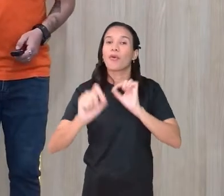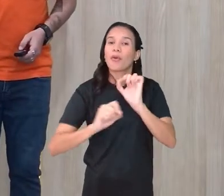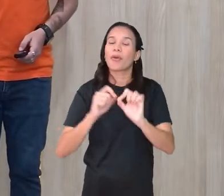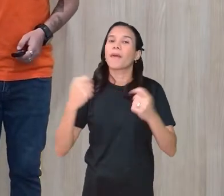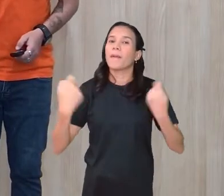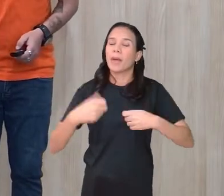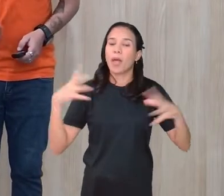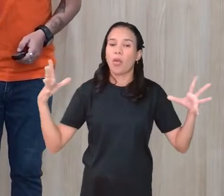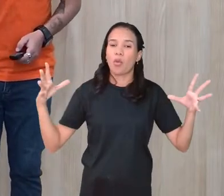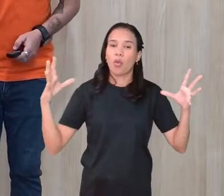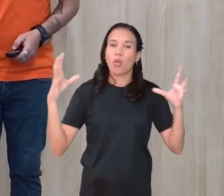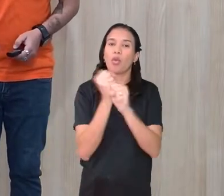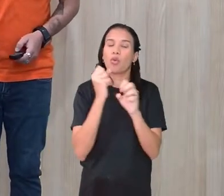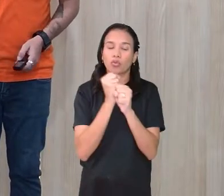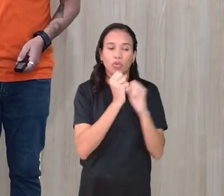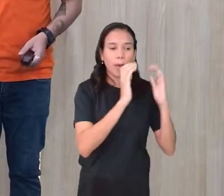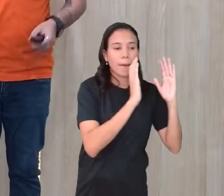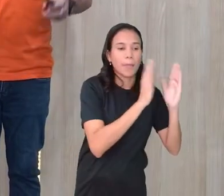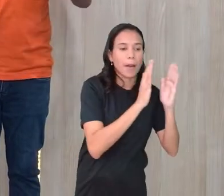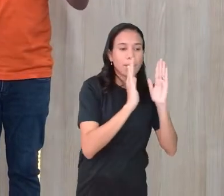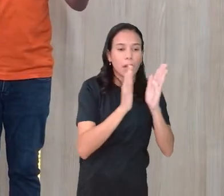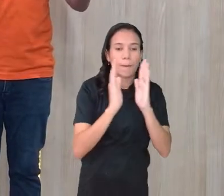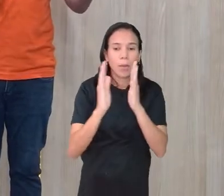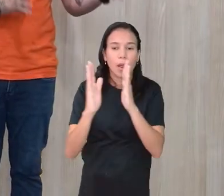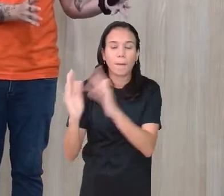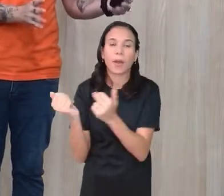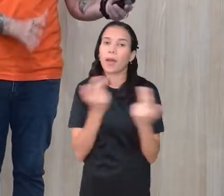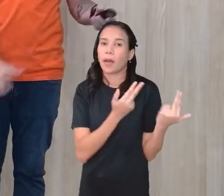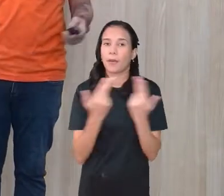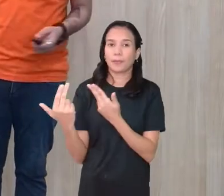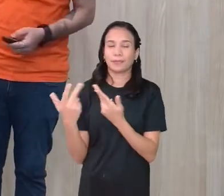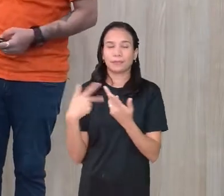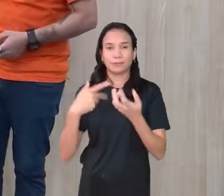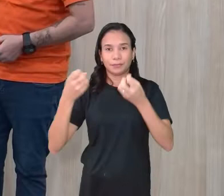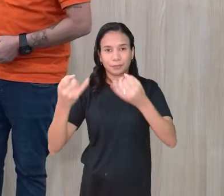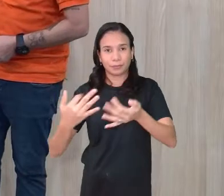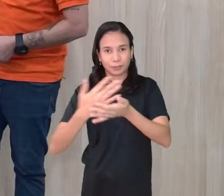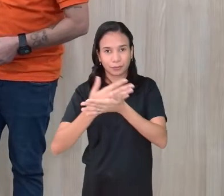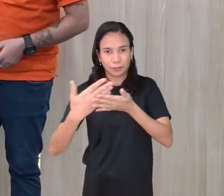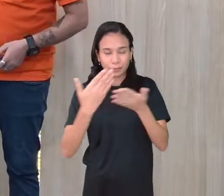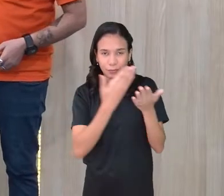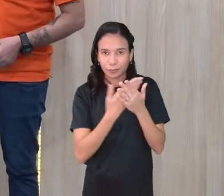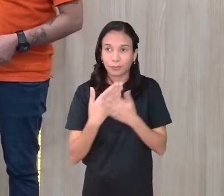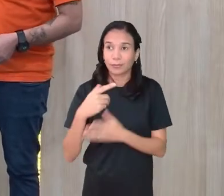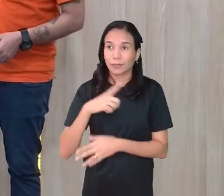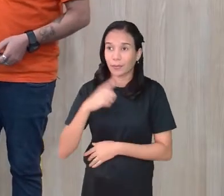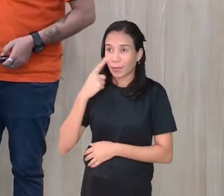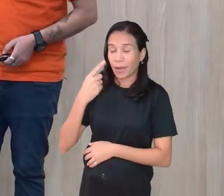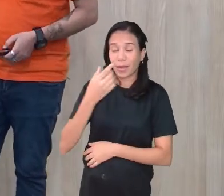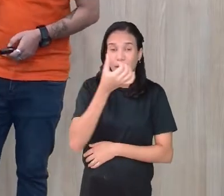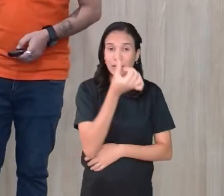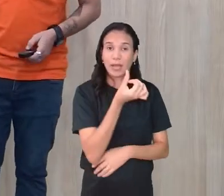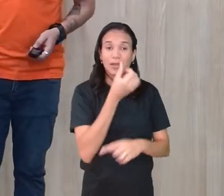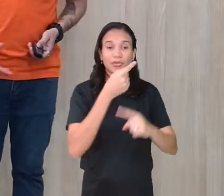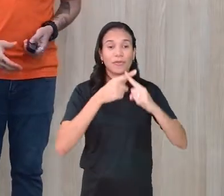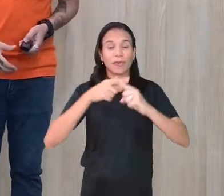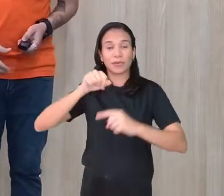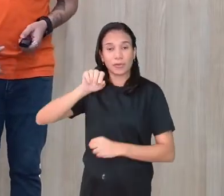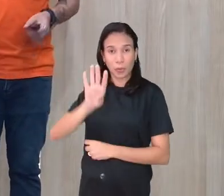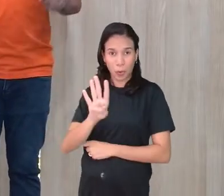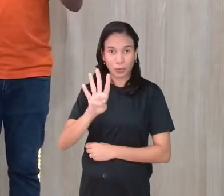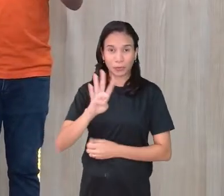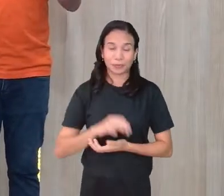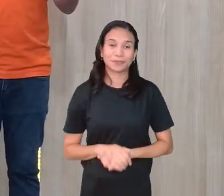tenho uma soma de parcelas iguais, como a gente falou desde o início da aula, né? Ou seja, eu tenho 6 vezes